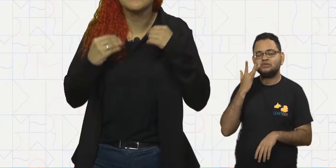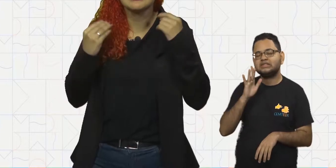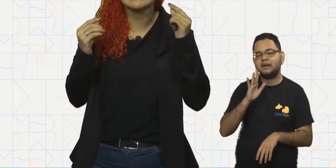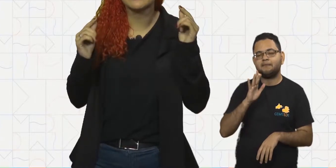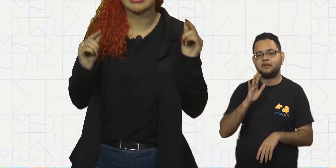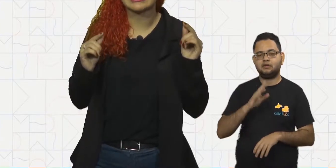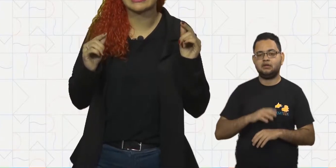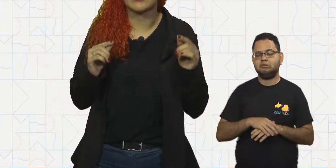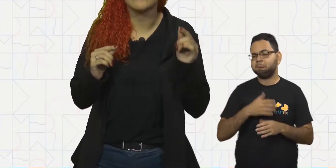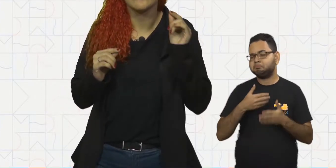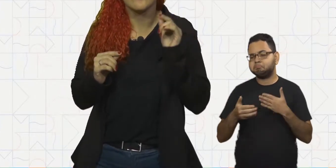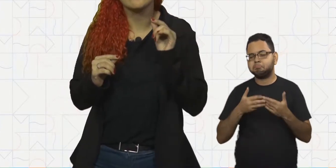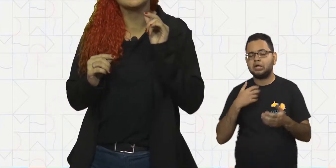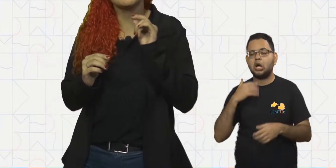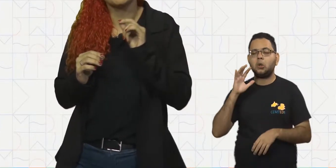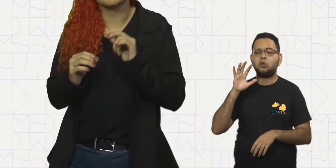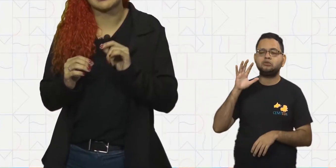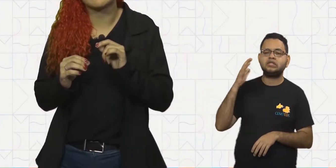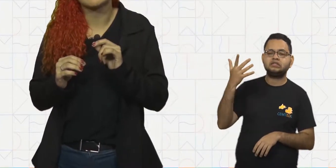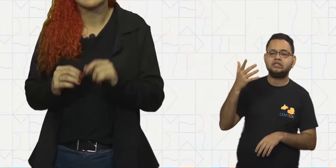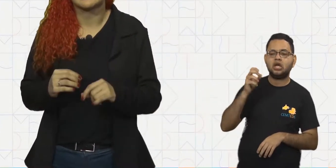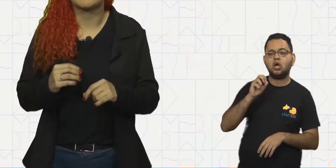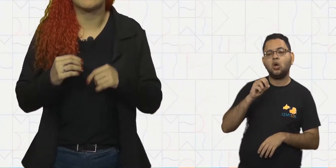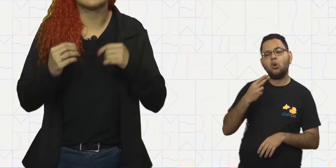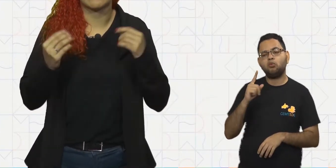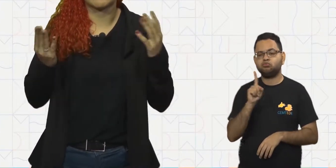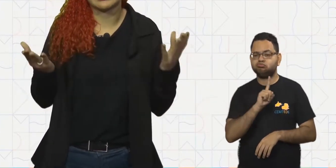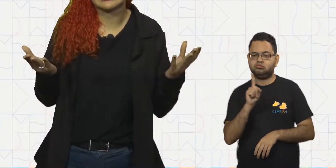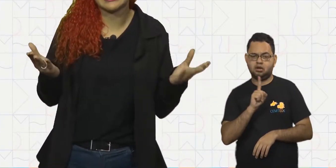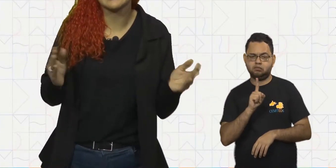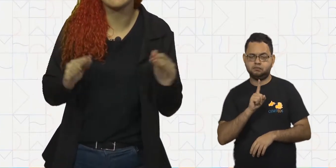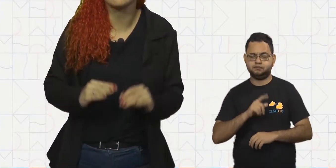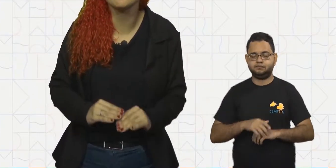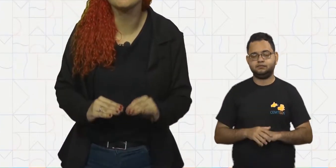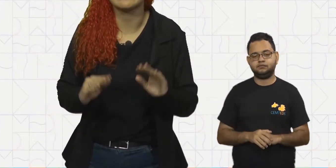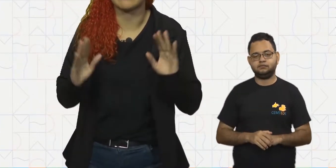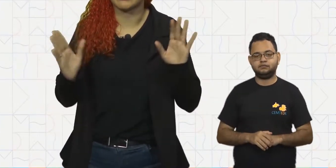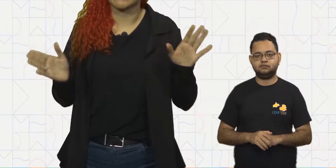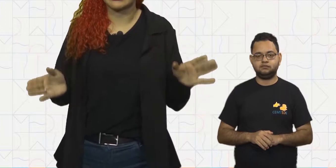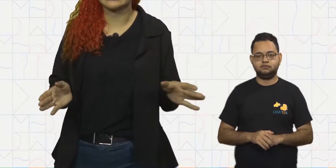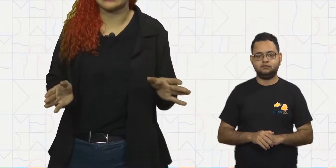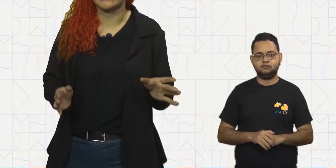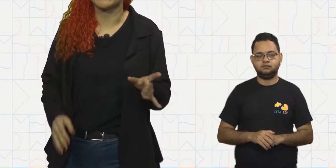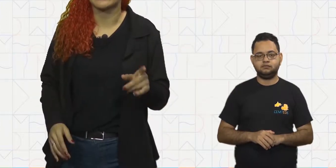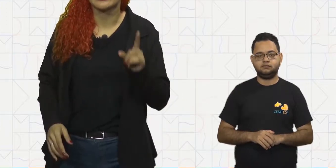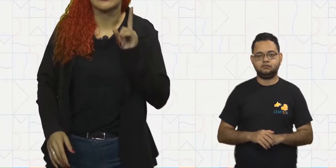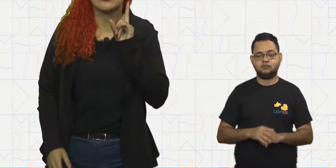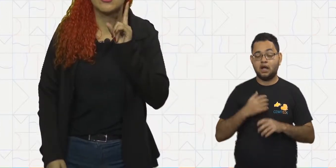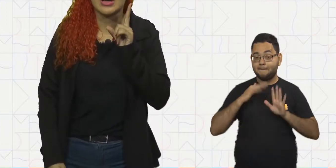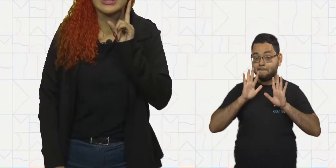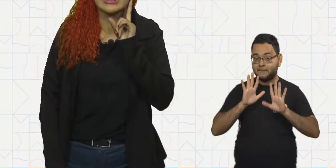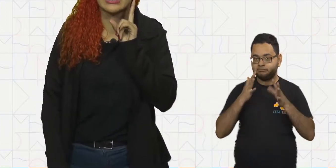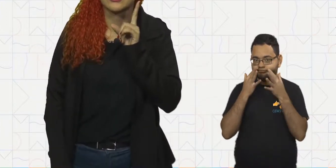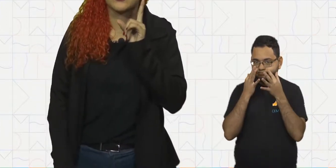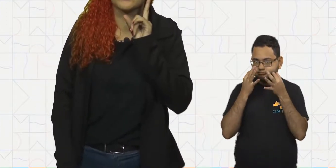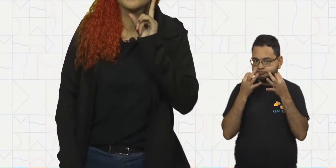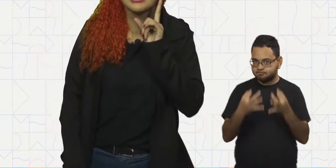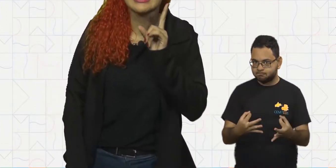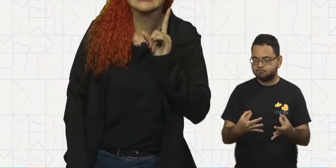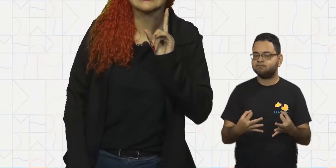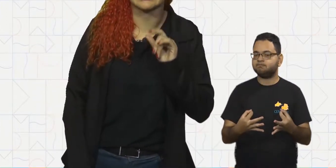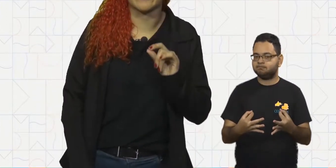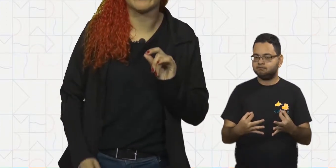de uma situação ou de um fato que pode acontecer ou não acontecer no